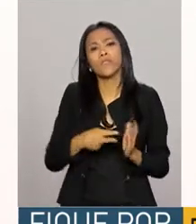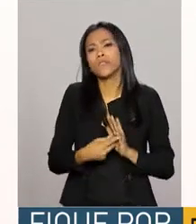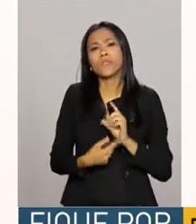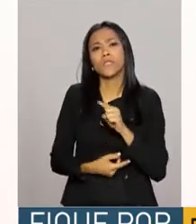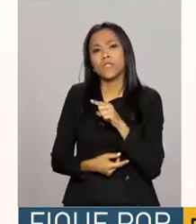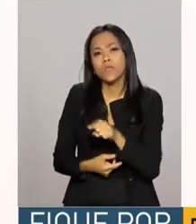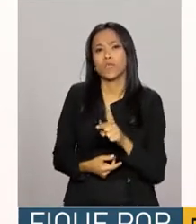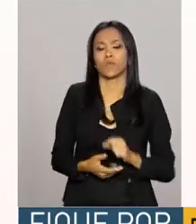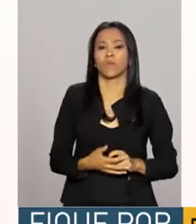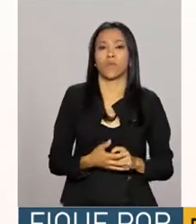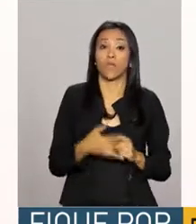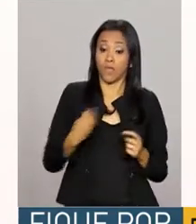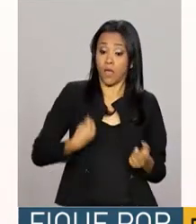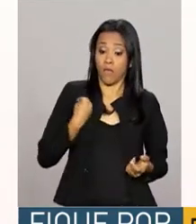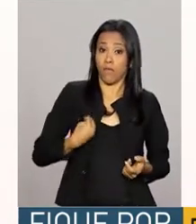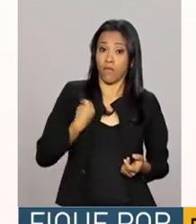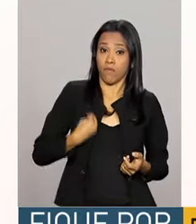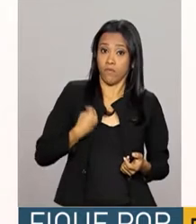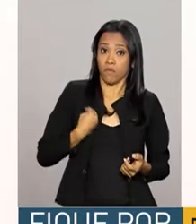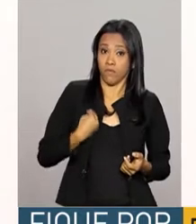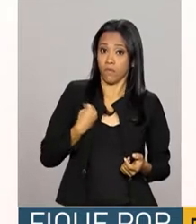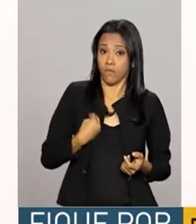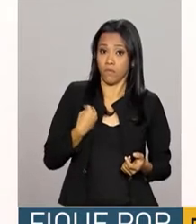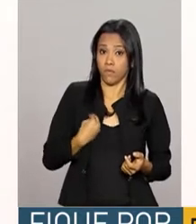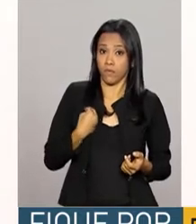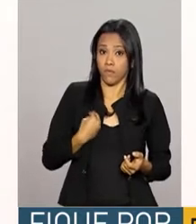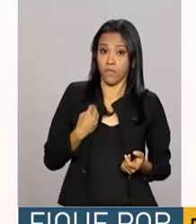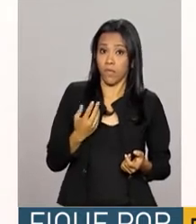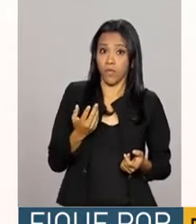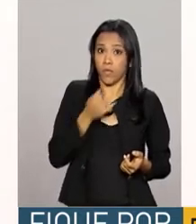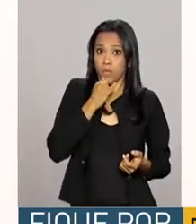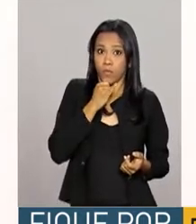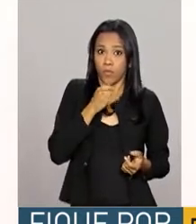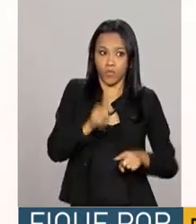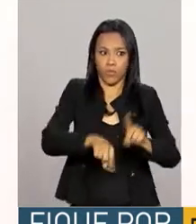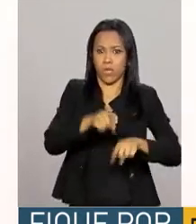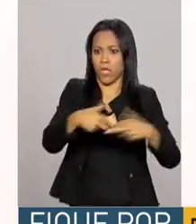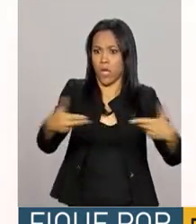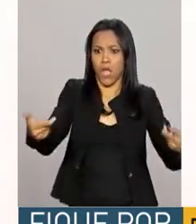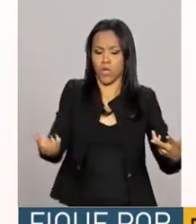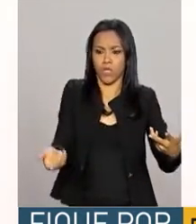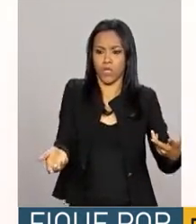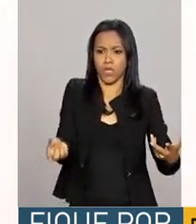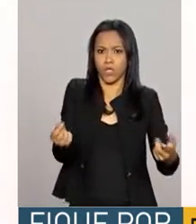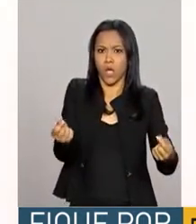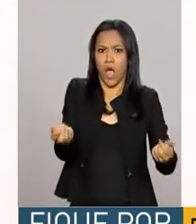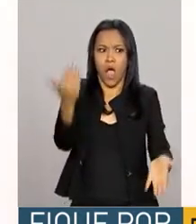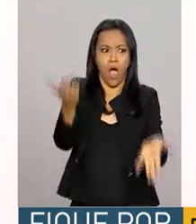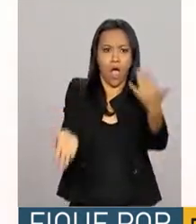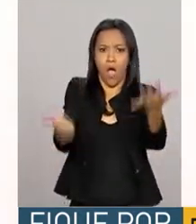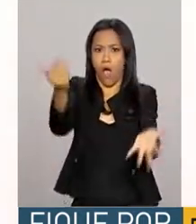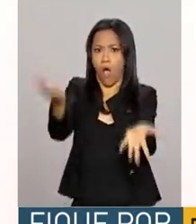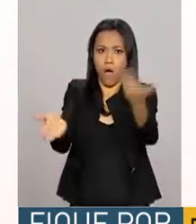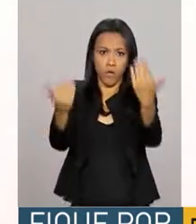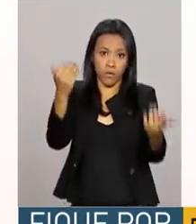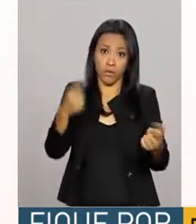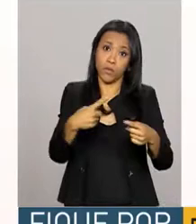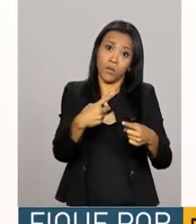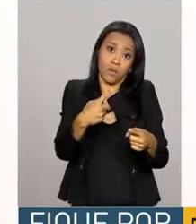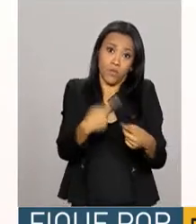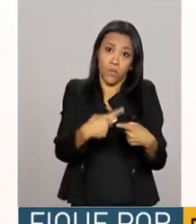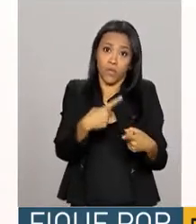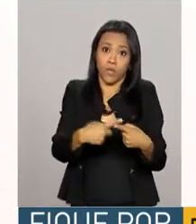o sindicato é que a vida não encarece os produtos não sobe de preço o vereador e até reclama porque quando aumenta o preço arrecadação também